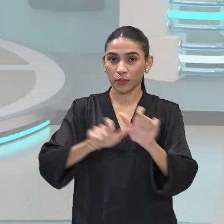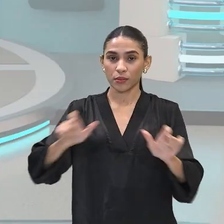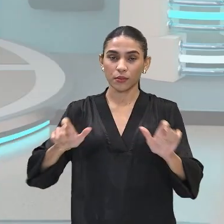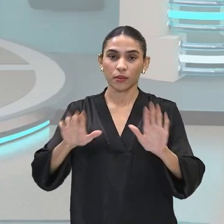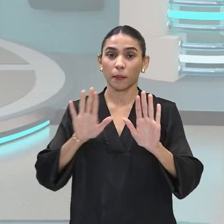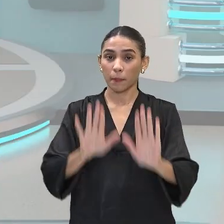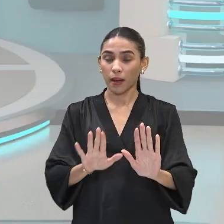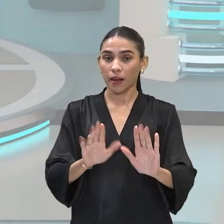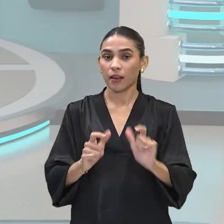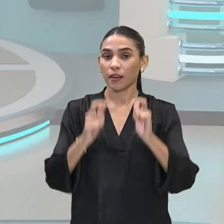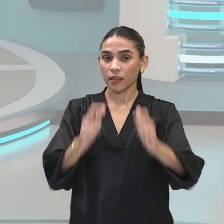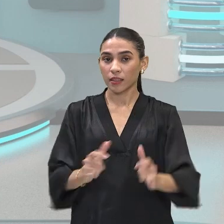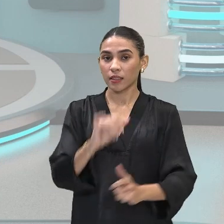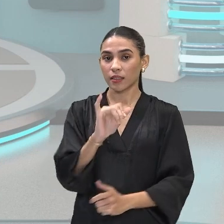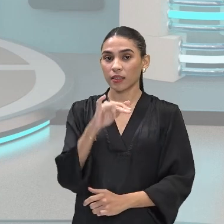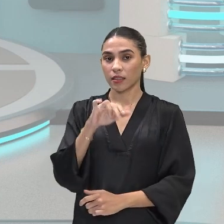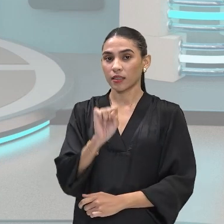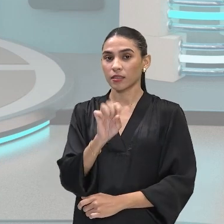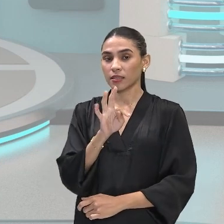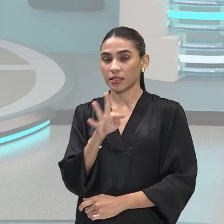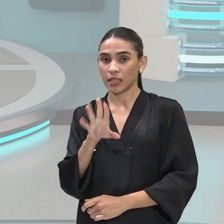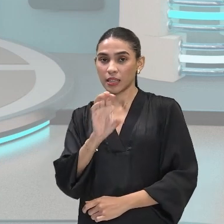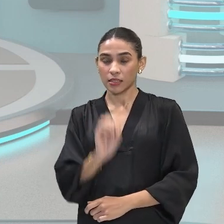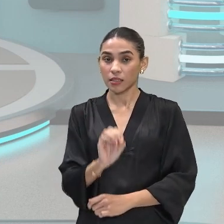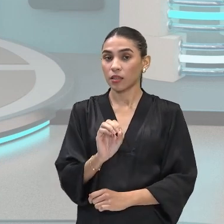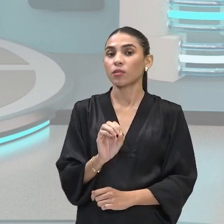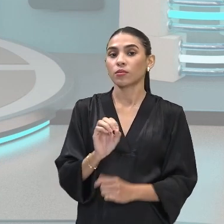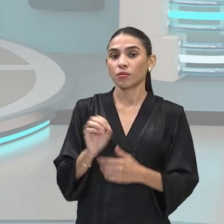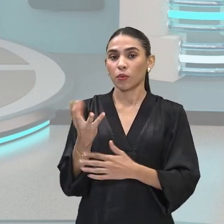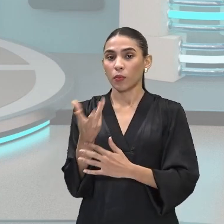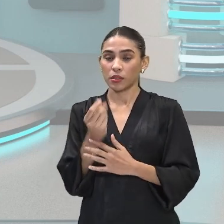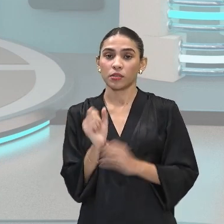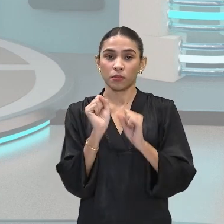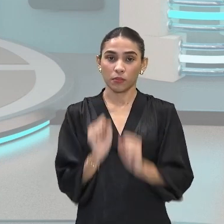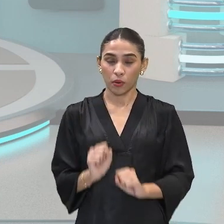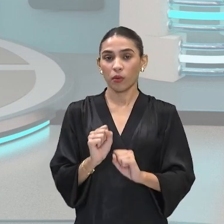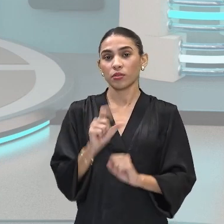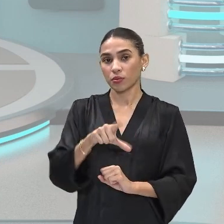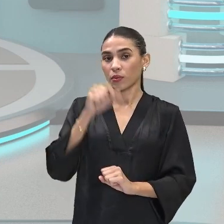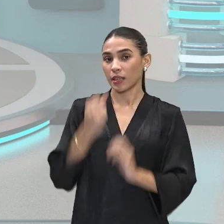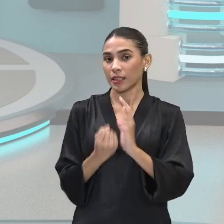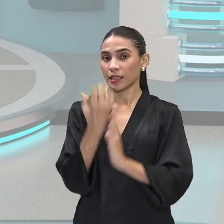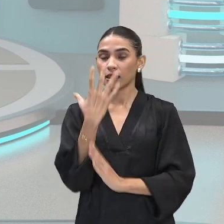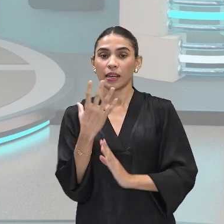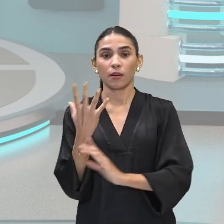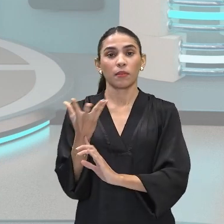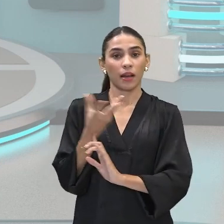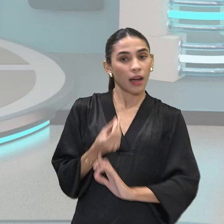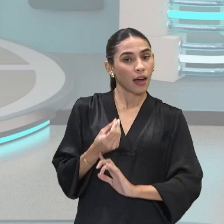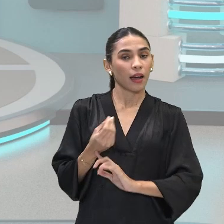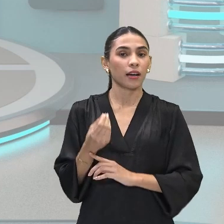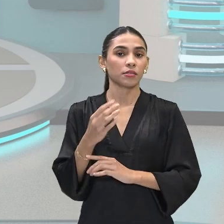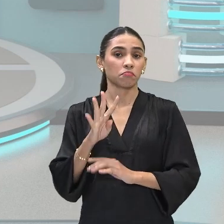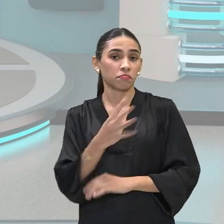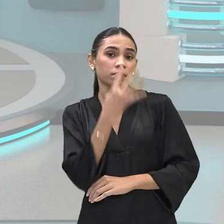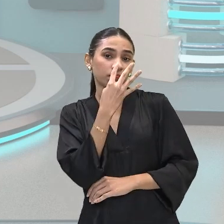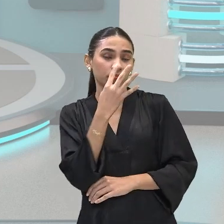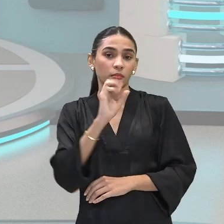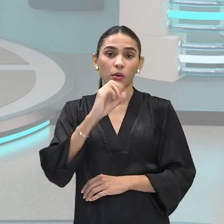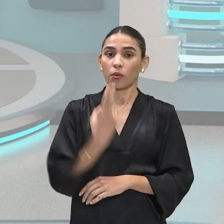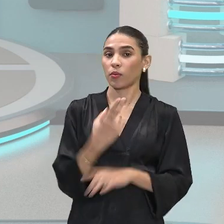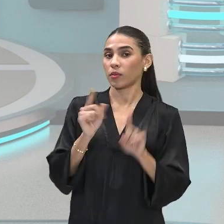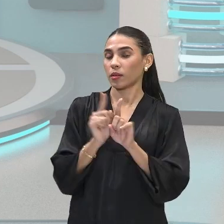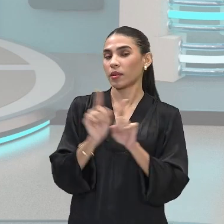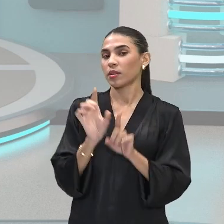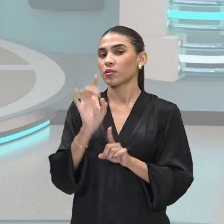na instalação, o artista ele pode escolher criar uma obra em que vai ser algo para ser apreciado ou só